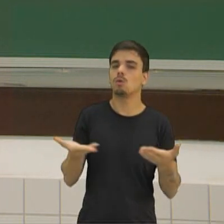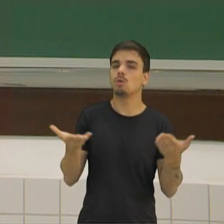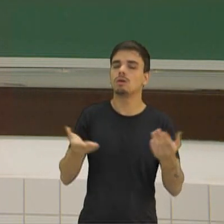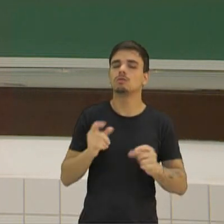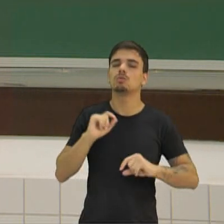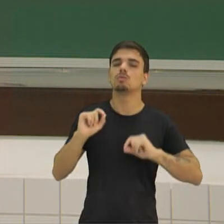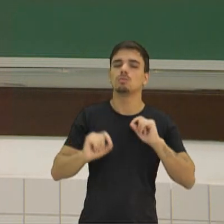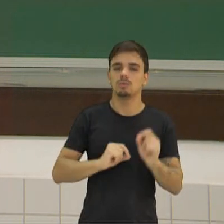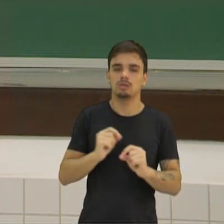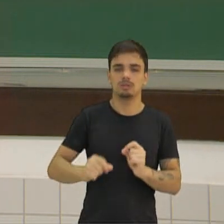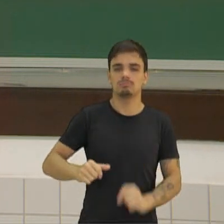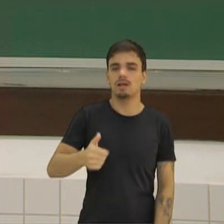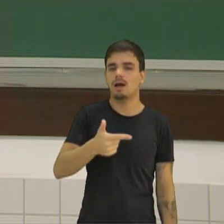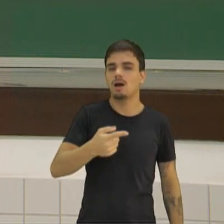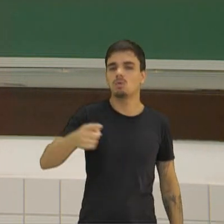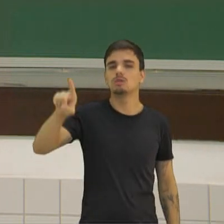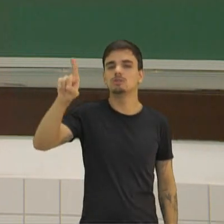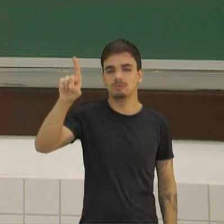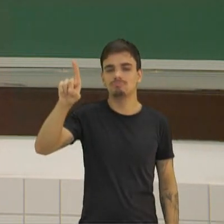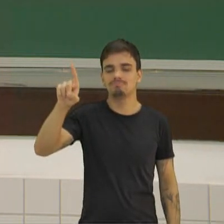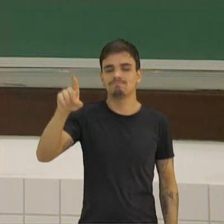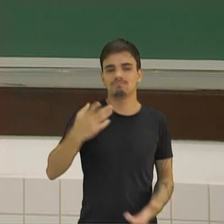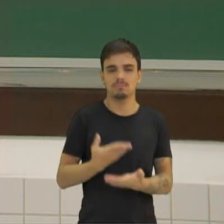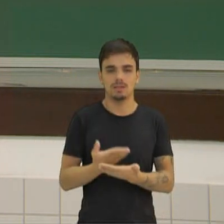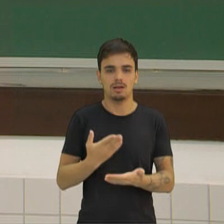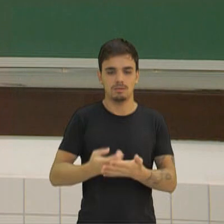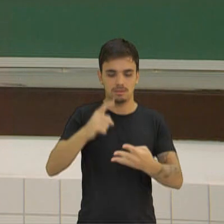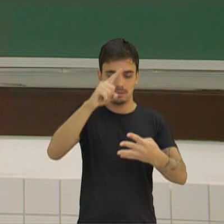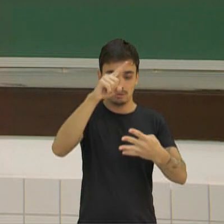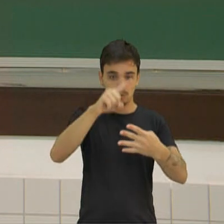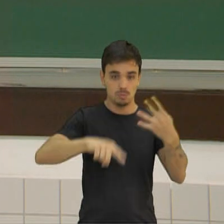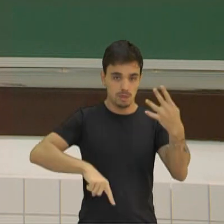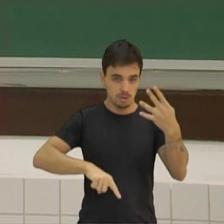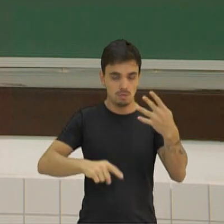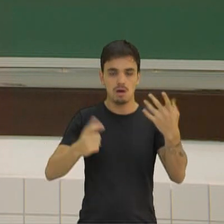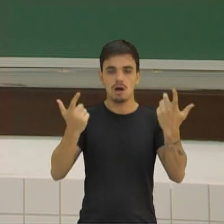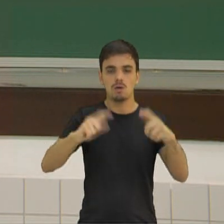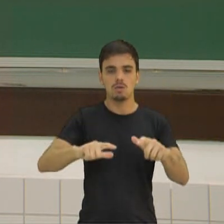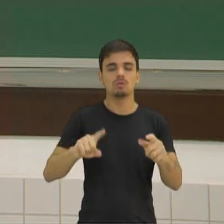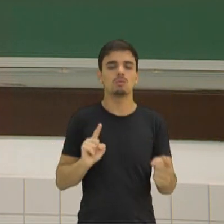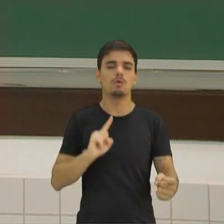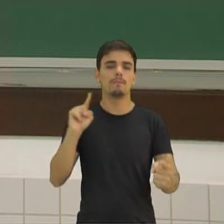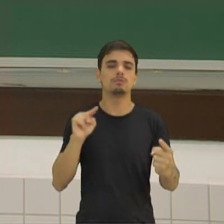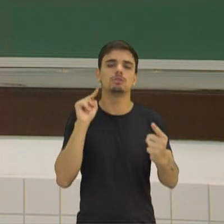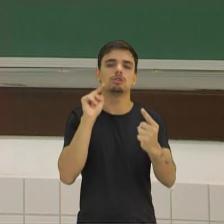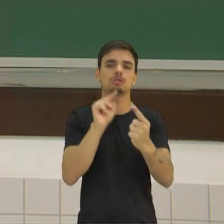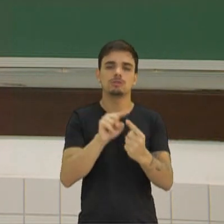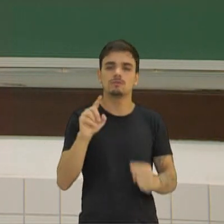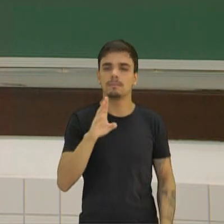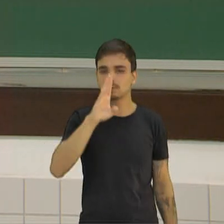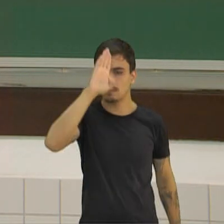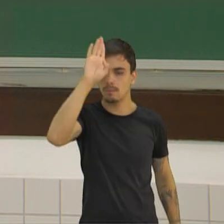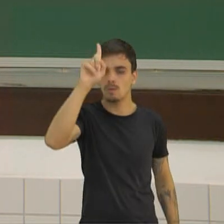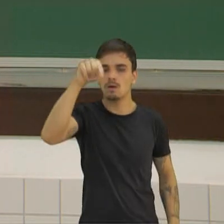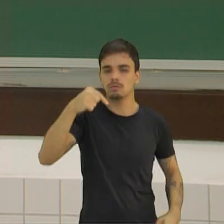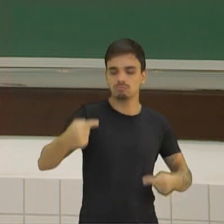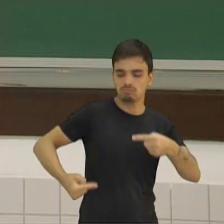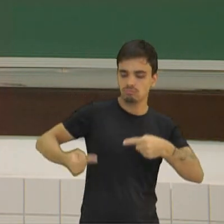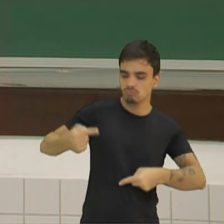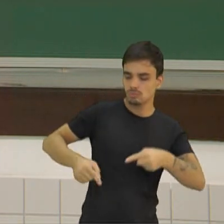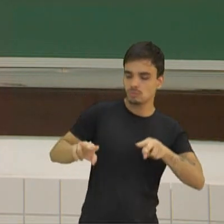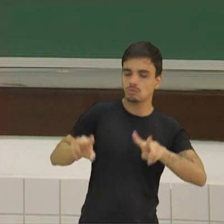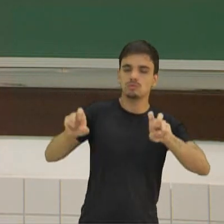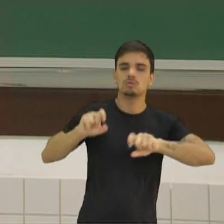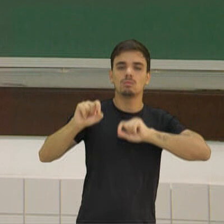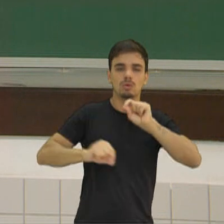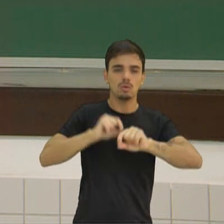nós vamos para a última aula de entre as quatro horas onde o nosso objetivo principal era discutir